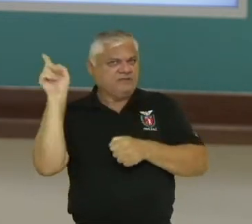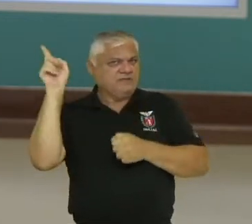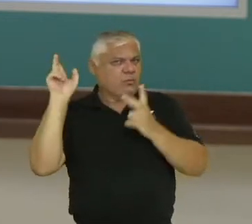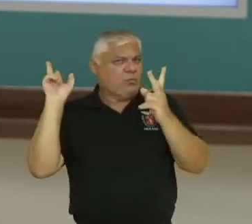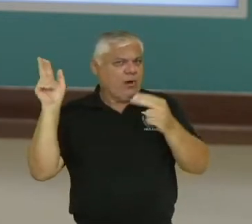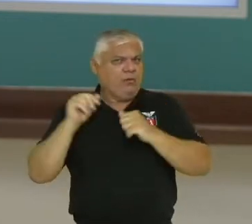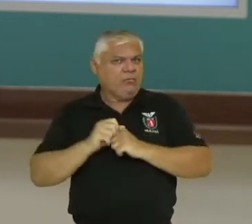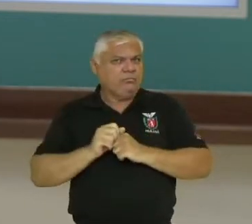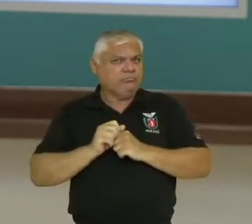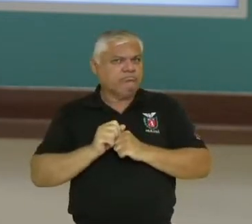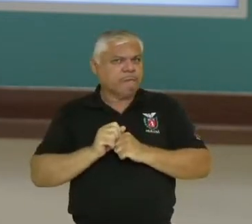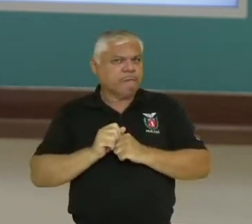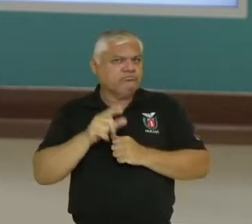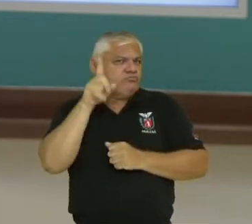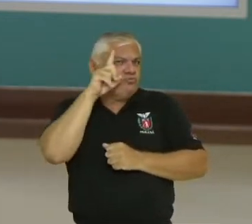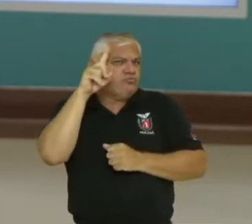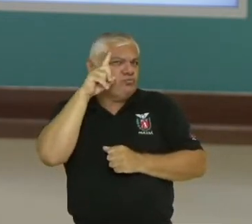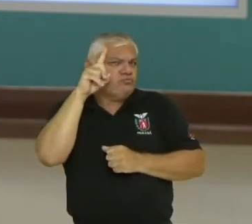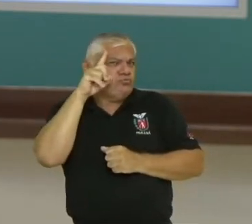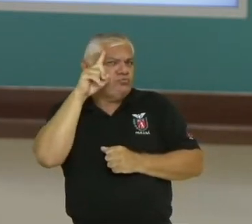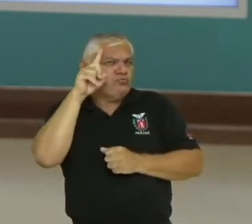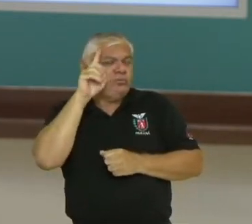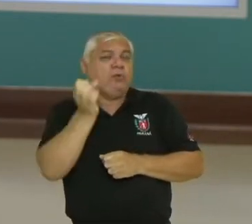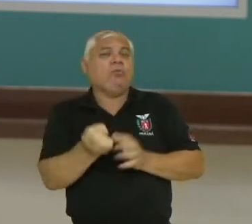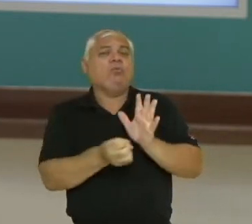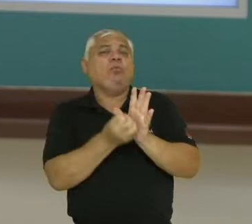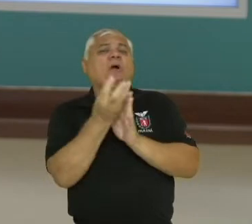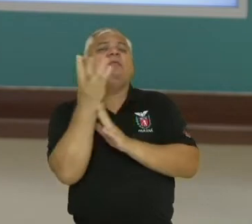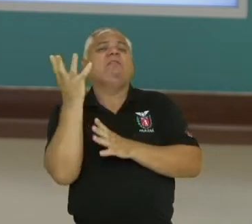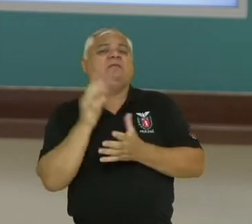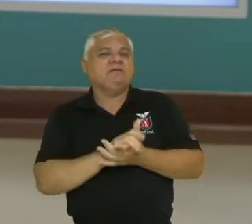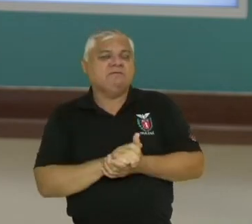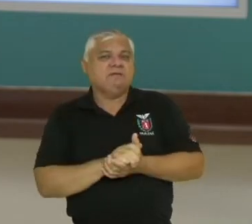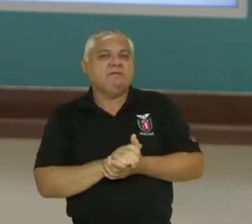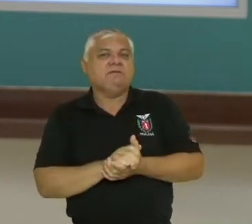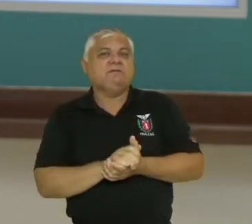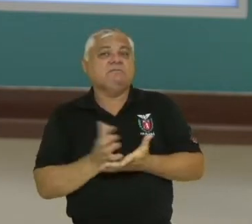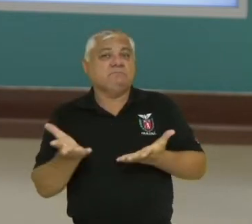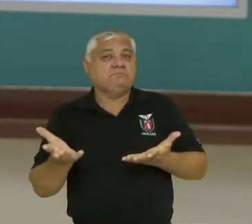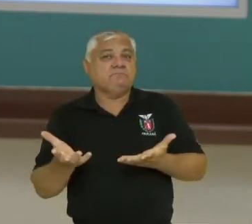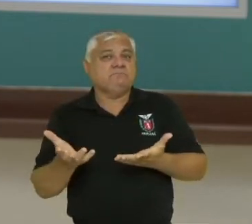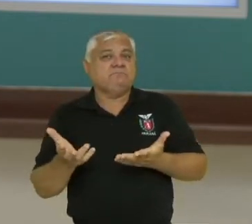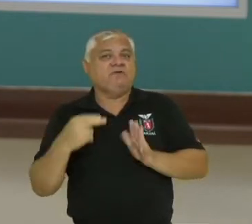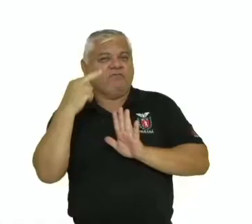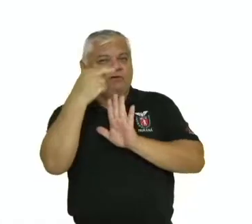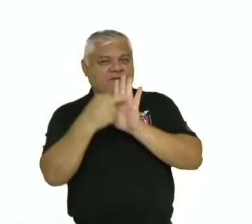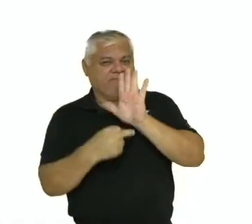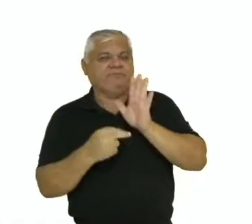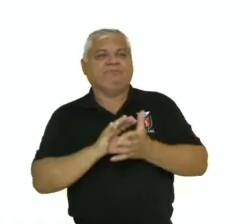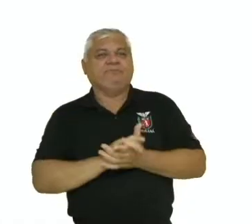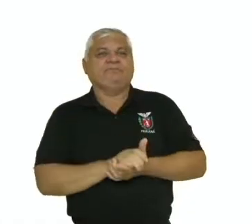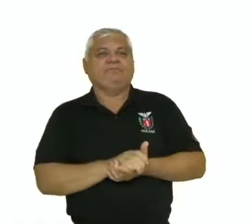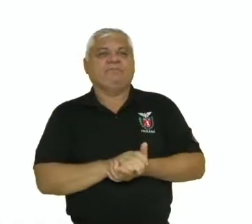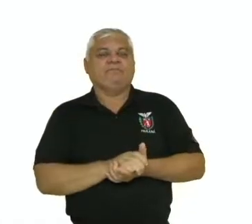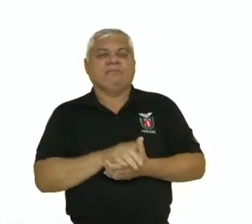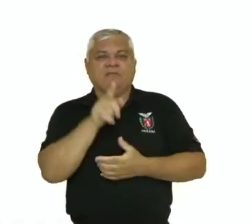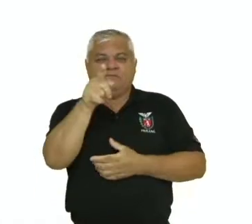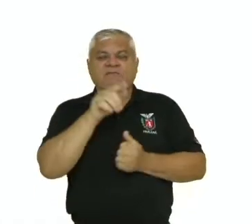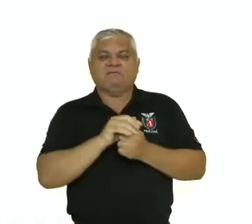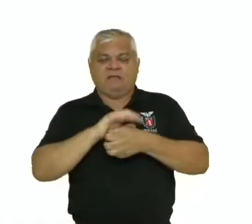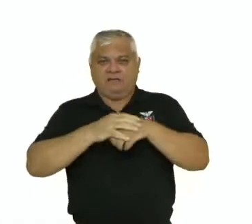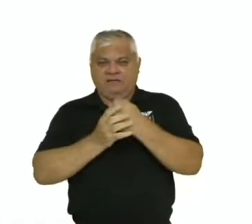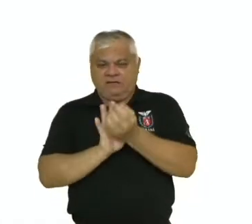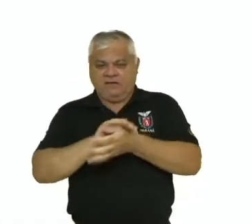essa atividade diariamente? Quantas vezes você realiza? Enquanto isso, eu faço a leitura do texto. Você costuma lavar